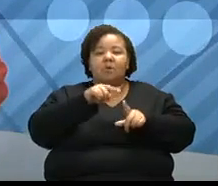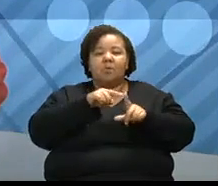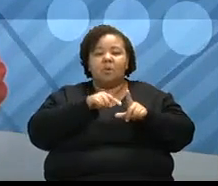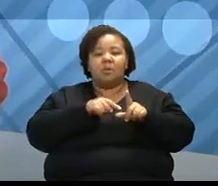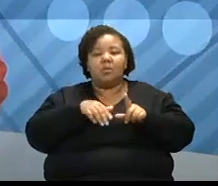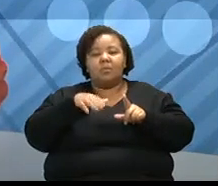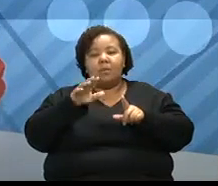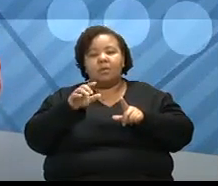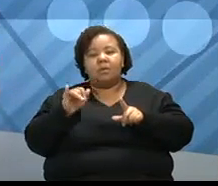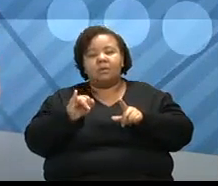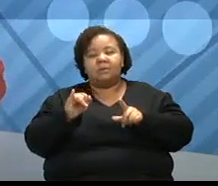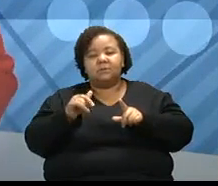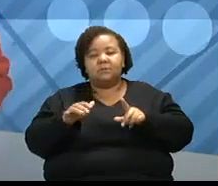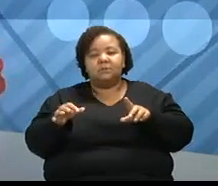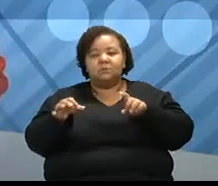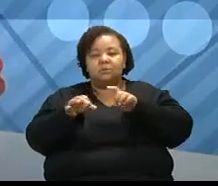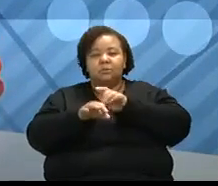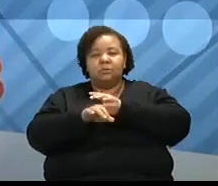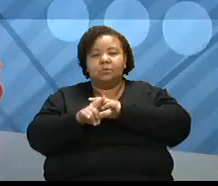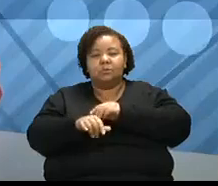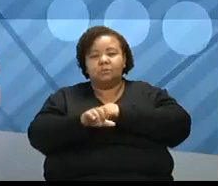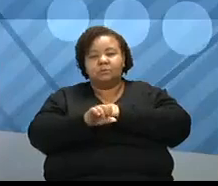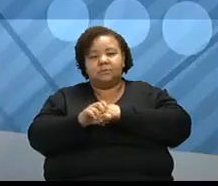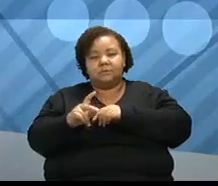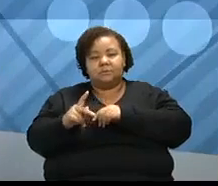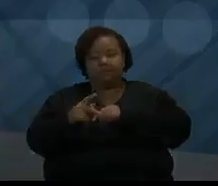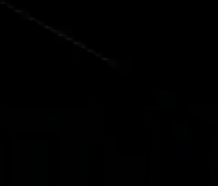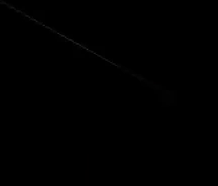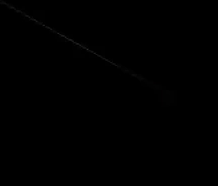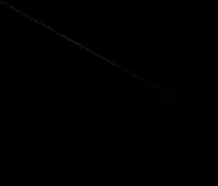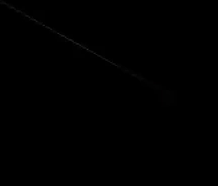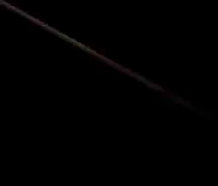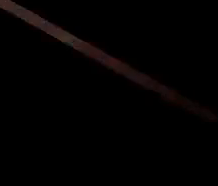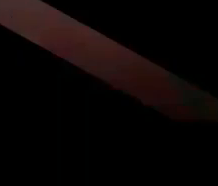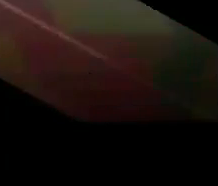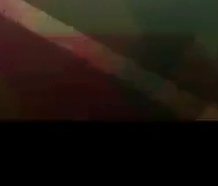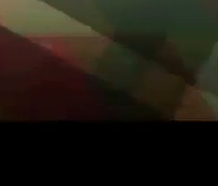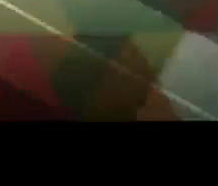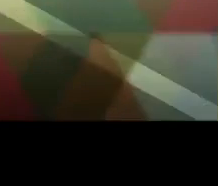campo. Concluindo assim, esta situação problema.